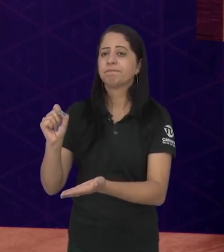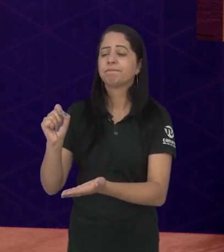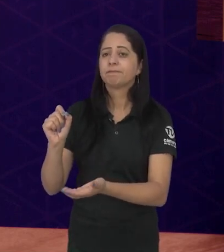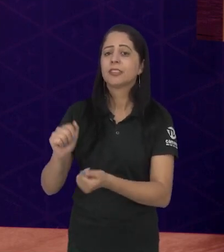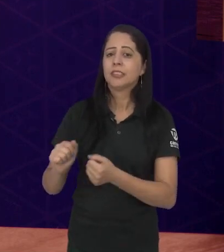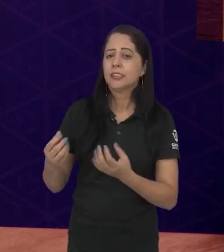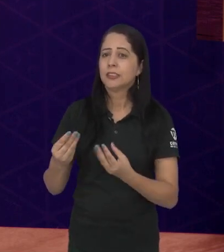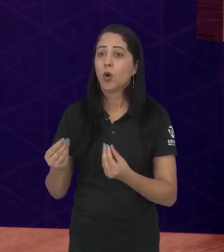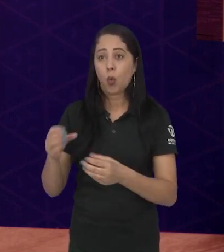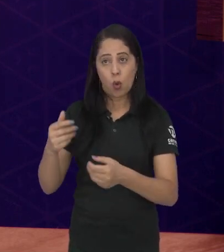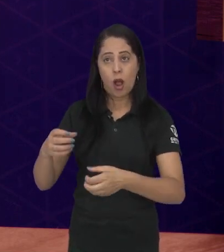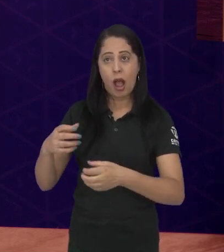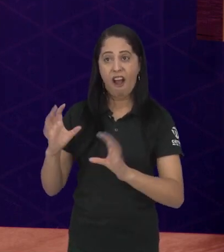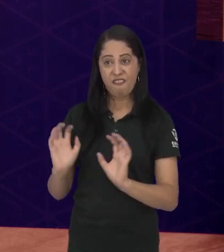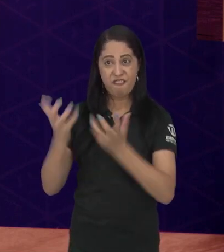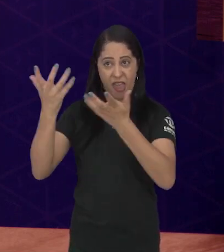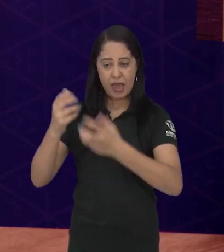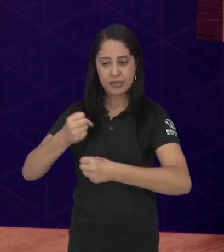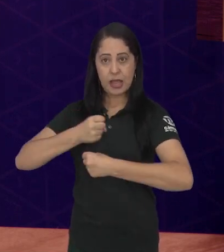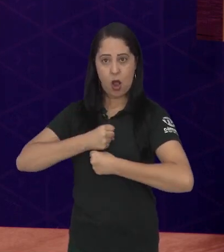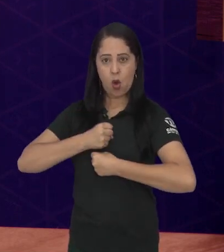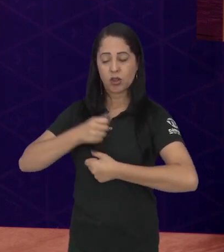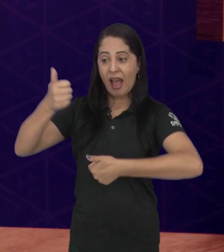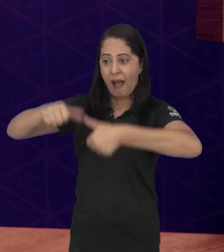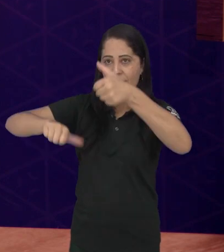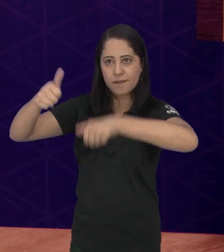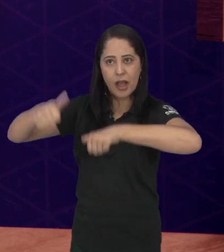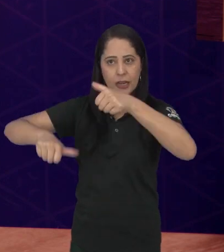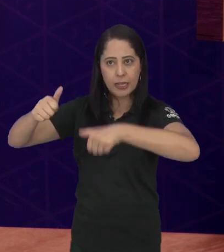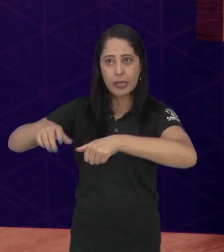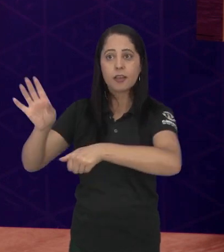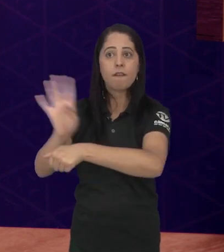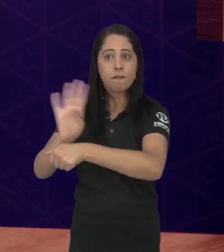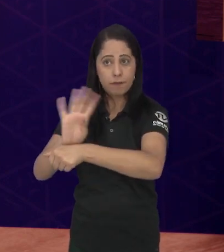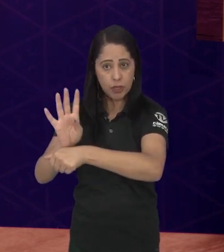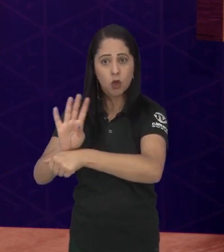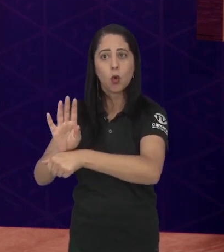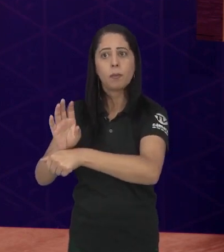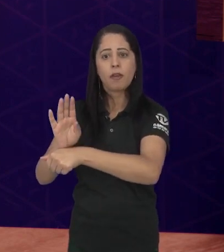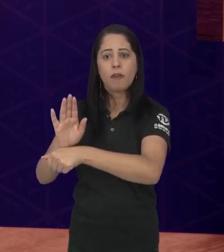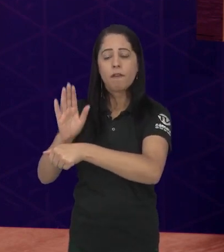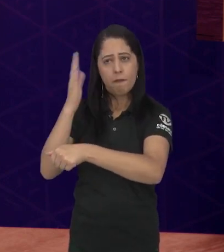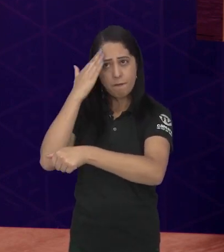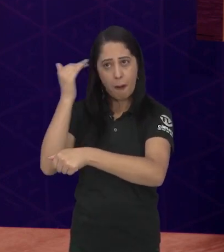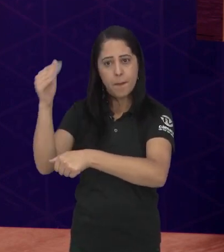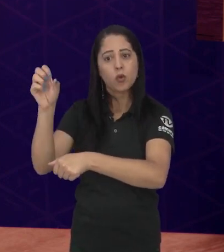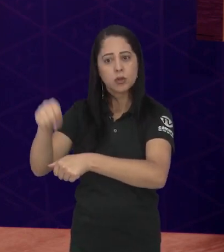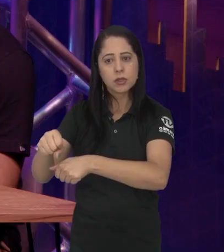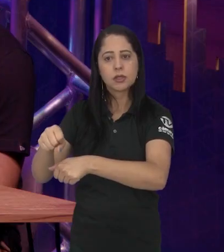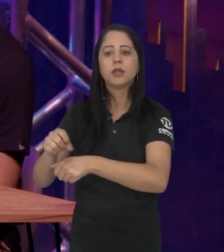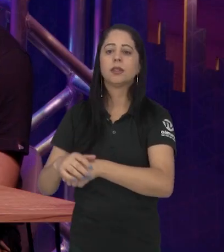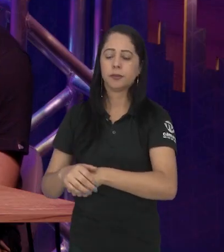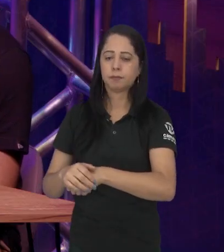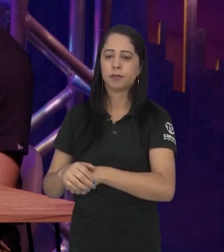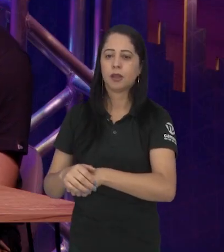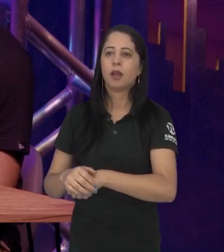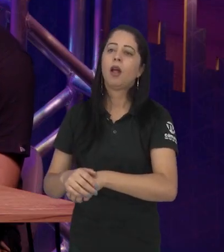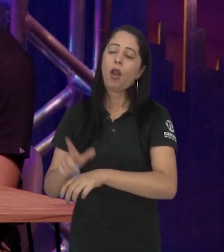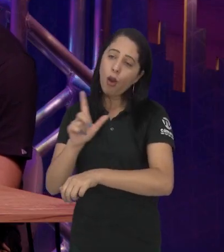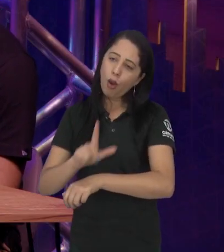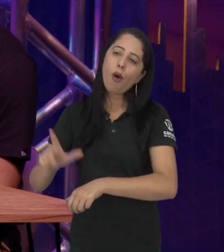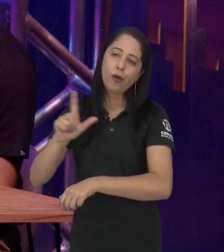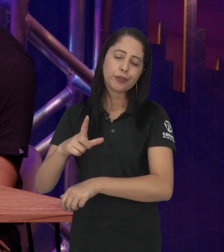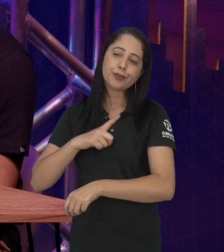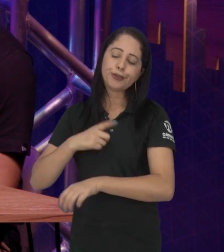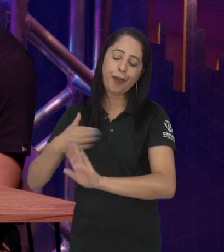sim, o Oscar ele avalia, né, grandes filmes concorrem ao Oscar. Sim. Né, e apesar de